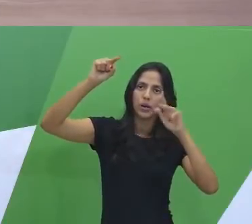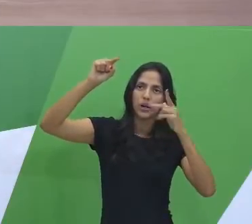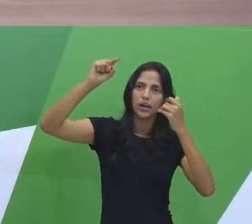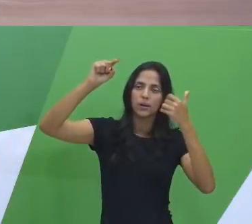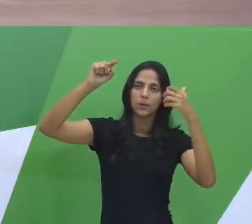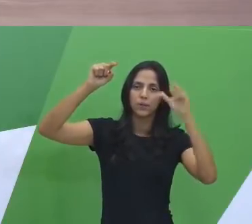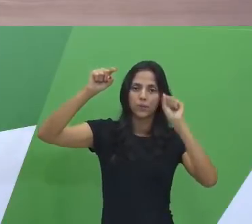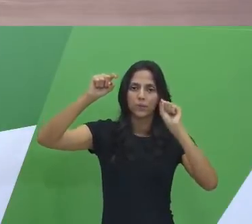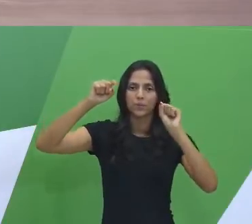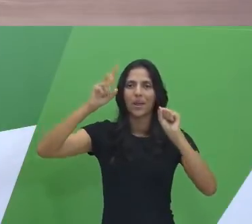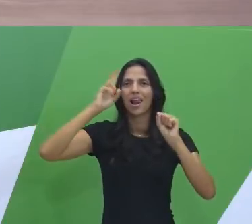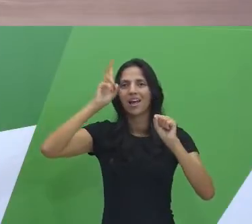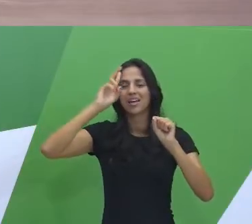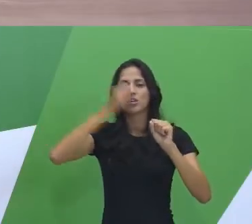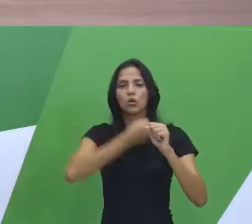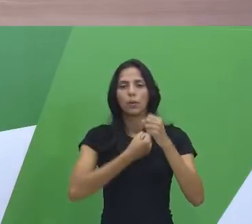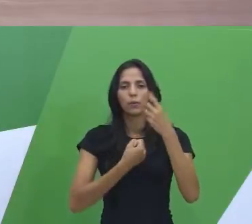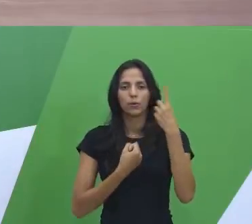é 1 sobre 2.